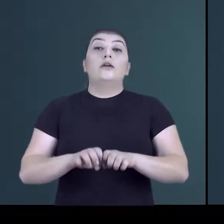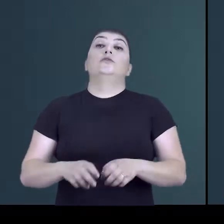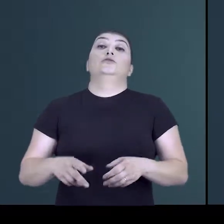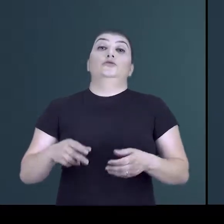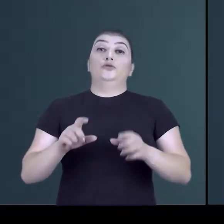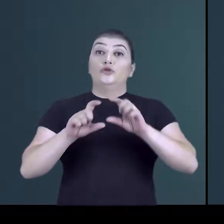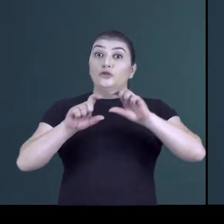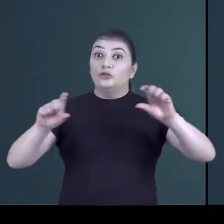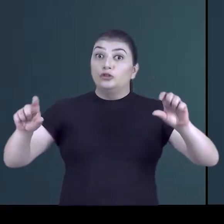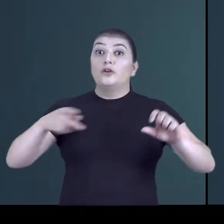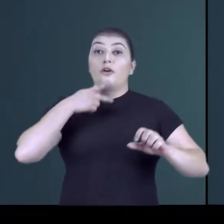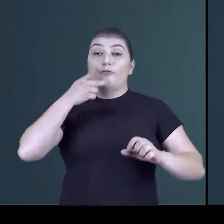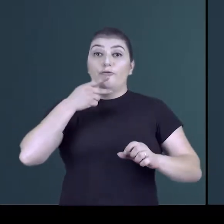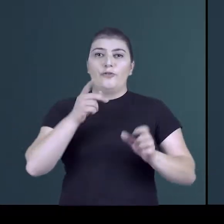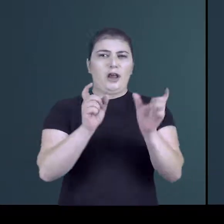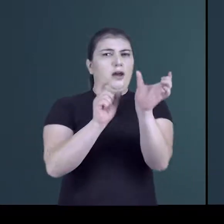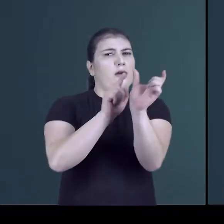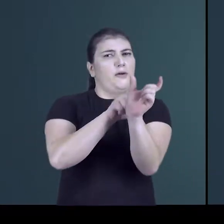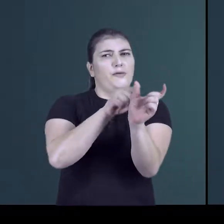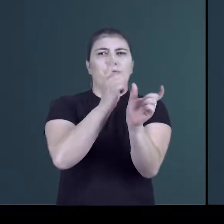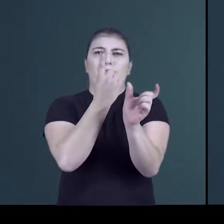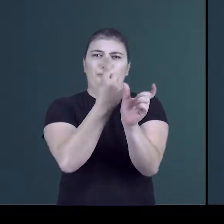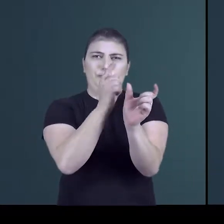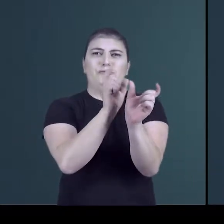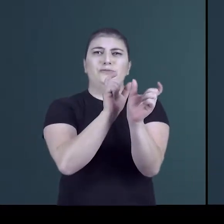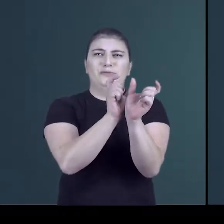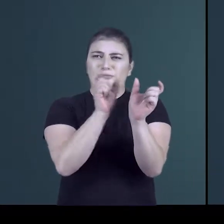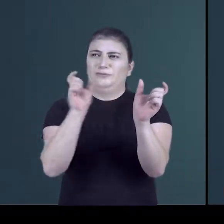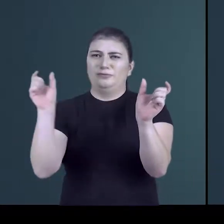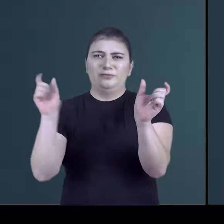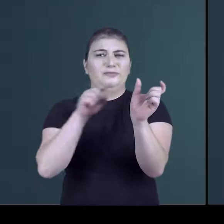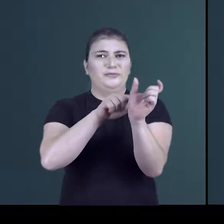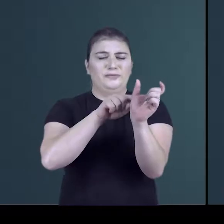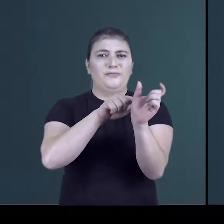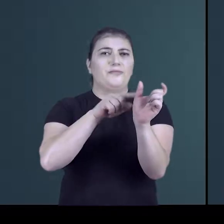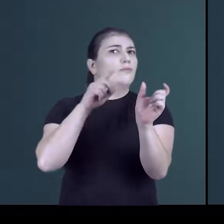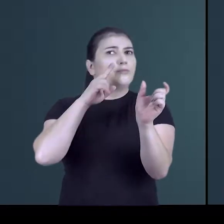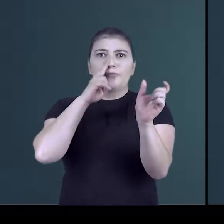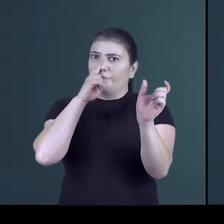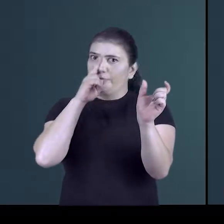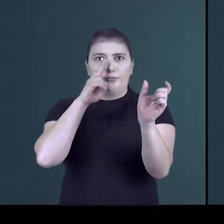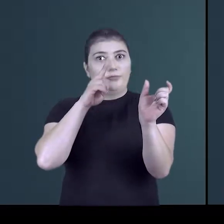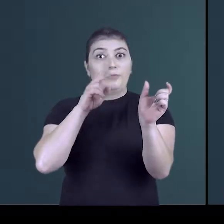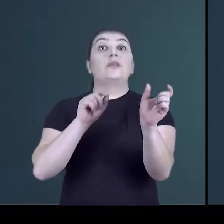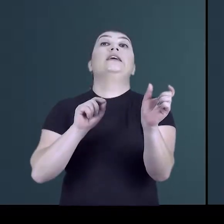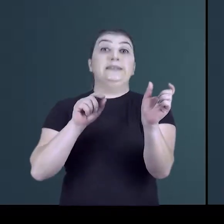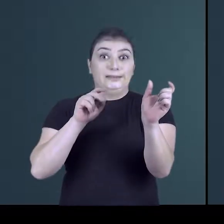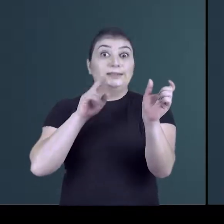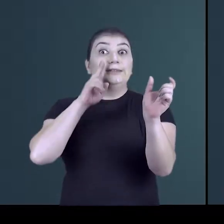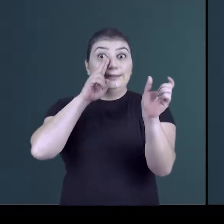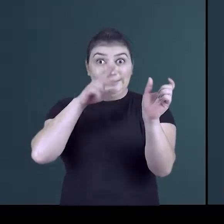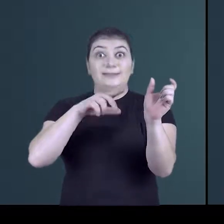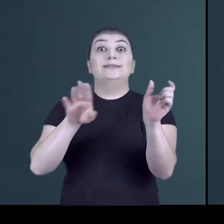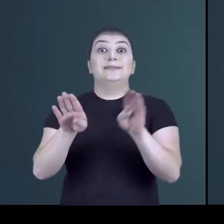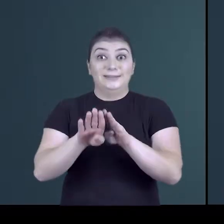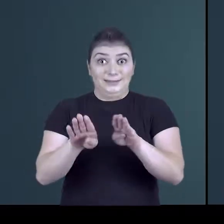fala, monossilábicos ou trissilábicos, sem uma sílaba forte ou com uma sílaba